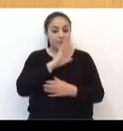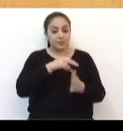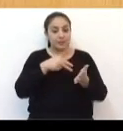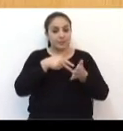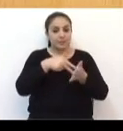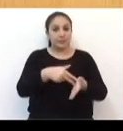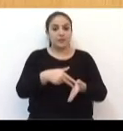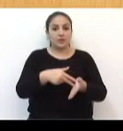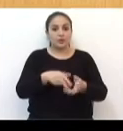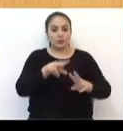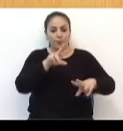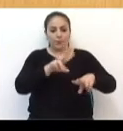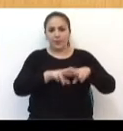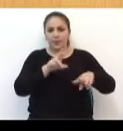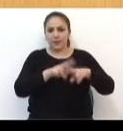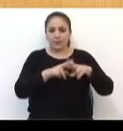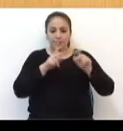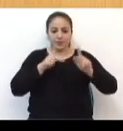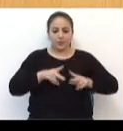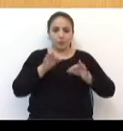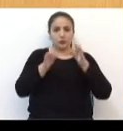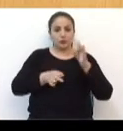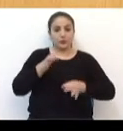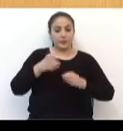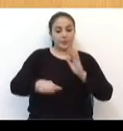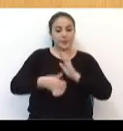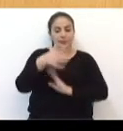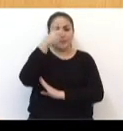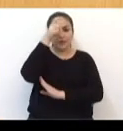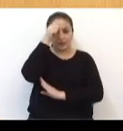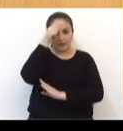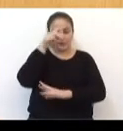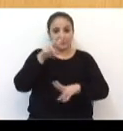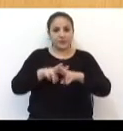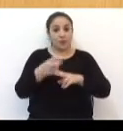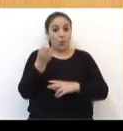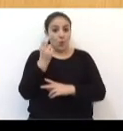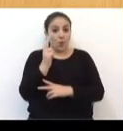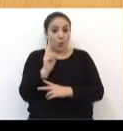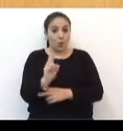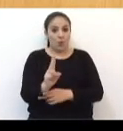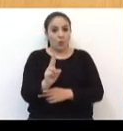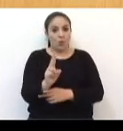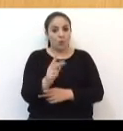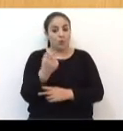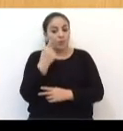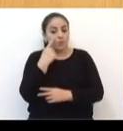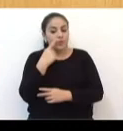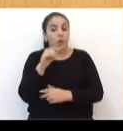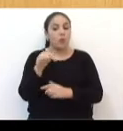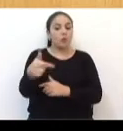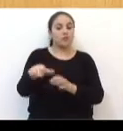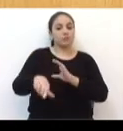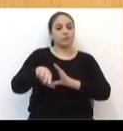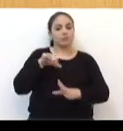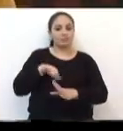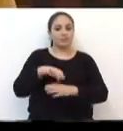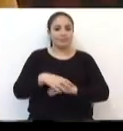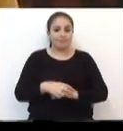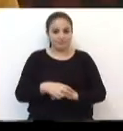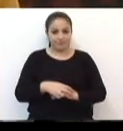rápida apresentação do preso ao juiz para a primeira análise da prisão ou a adoção de medidas